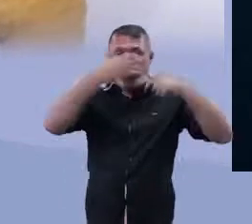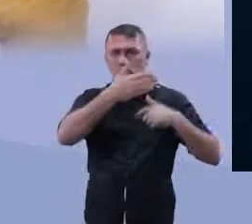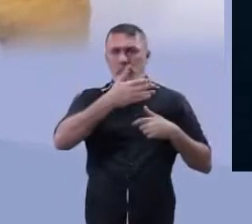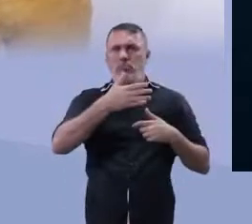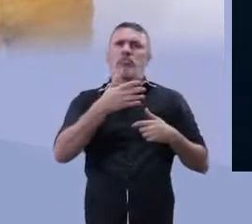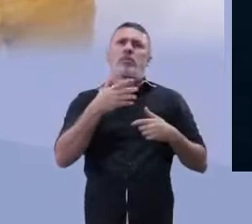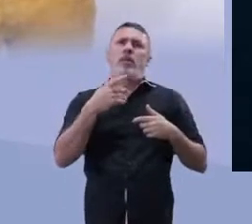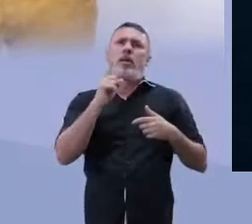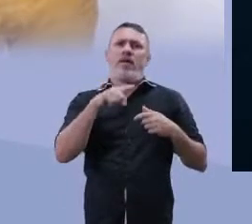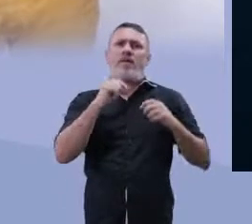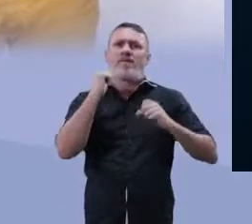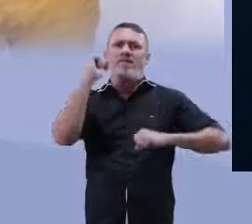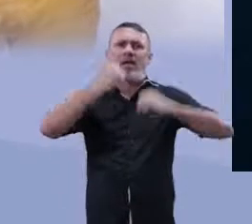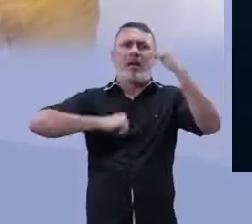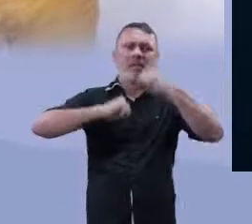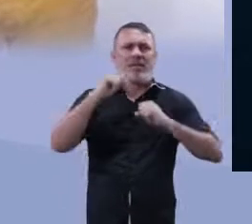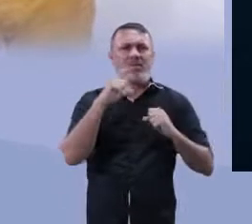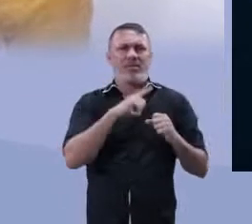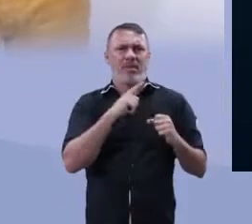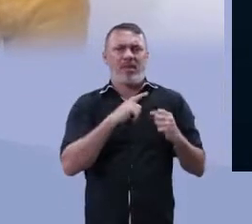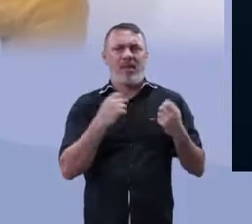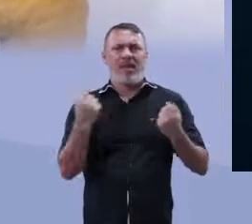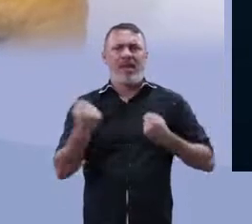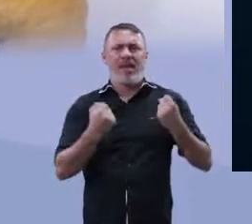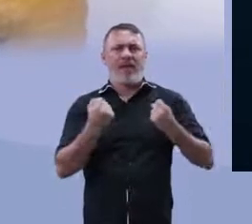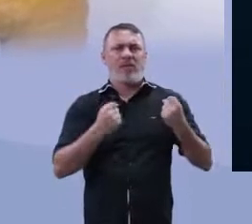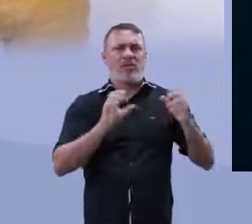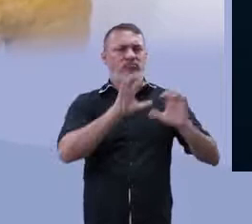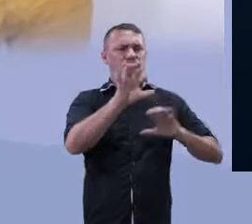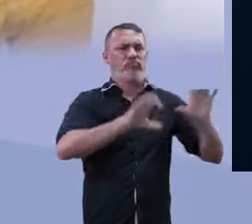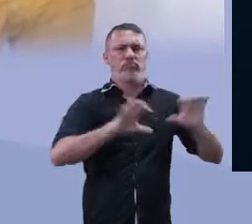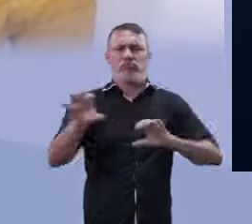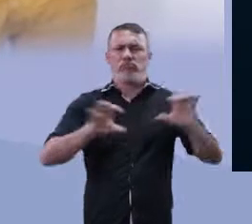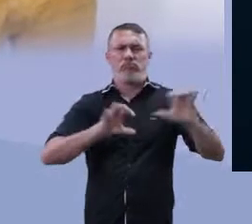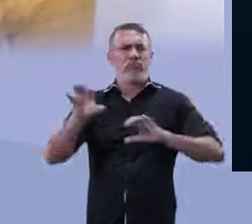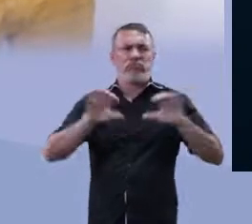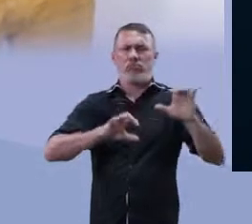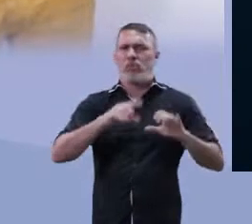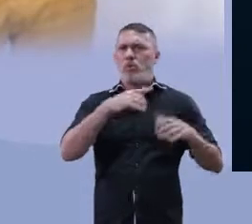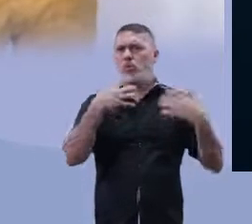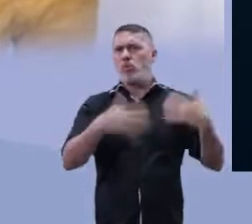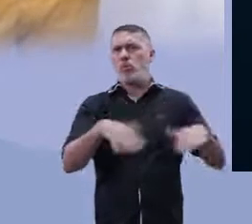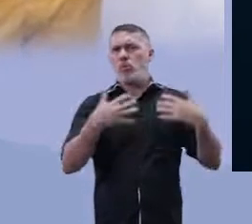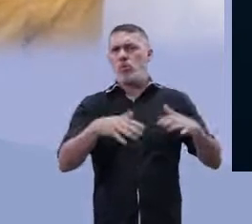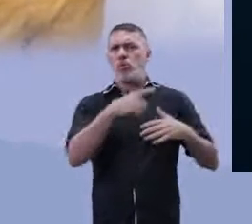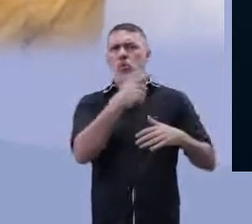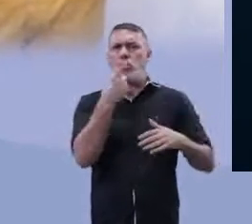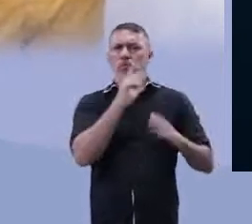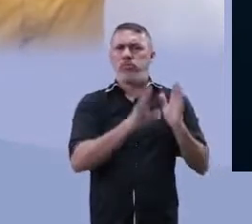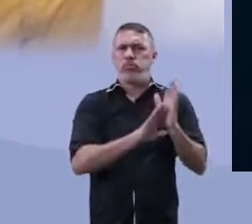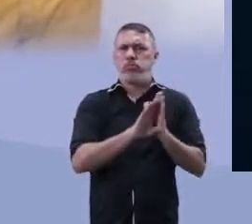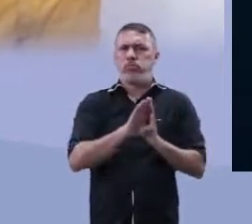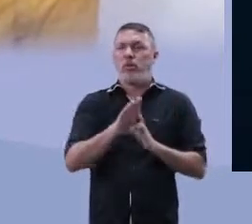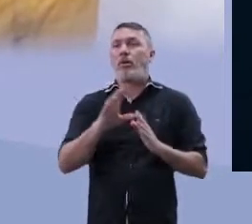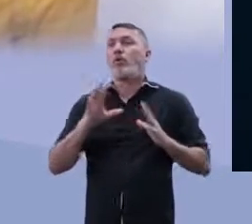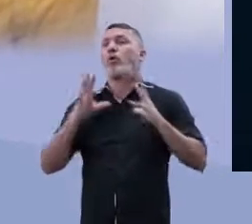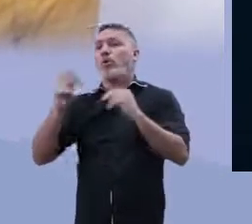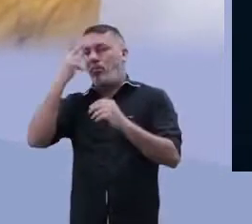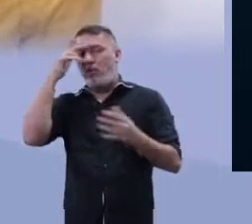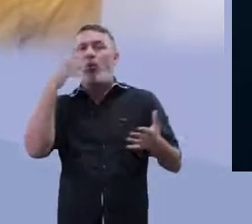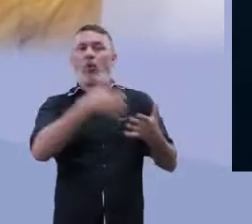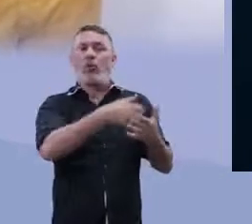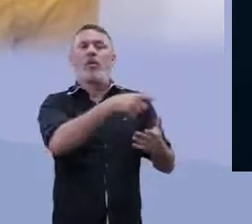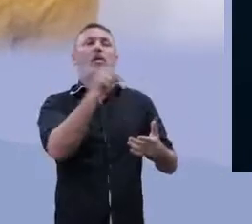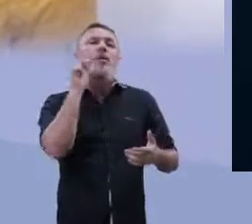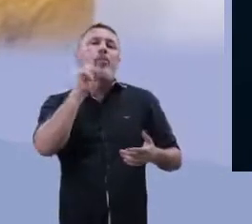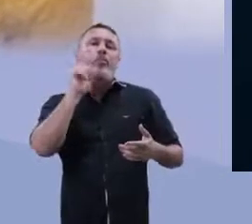Né? O México ele tem uma indústria de montagem de produtos, que são as maquiladoras, que é bastante efetiva e representativa ali na fronteira com